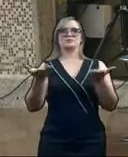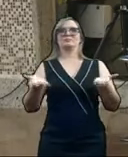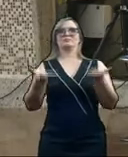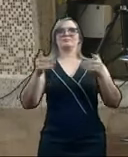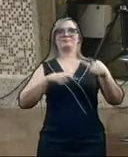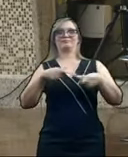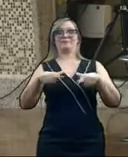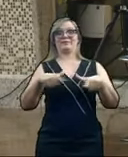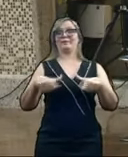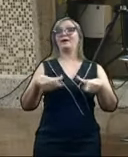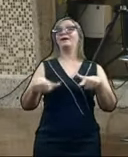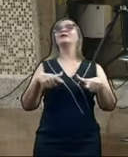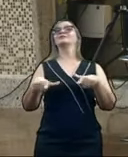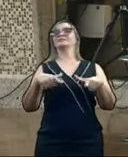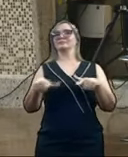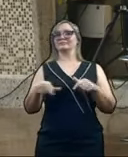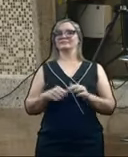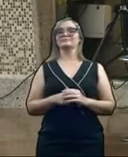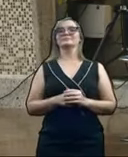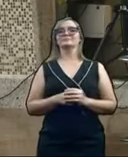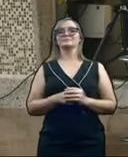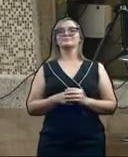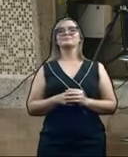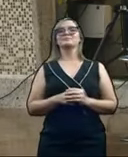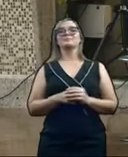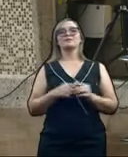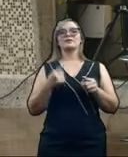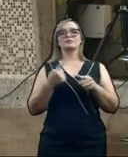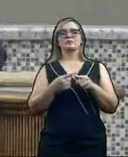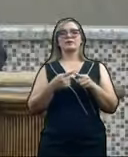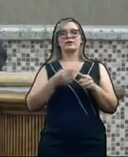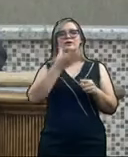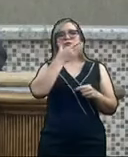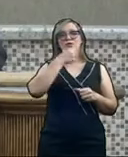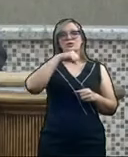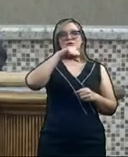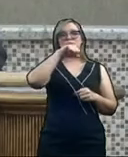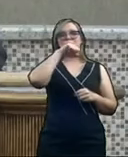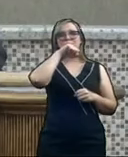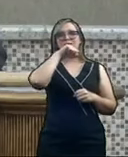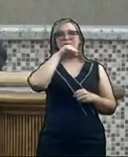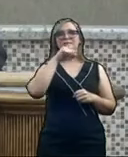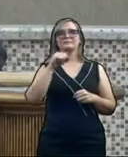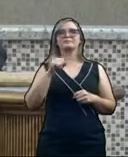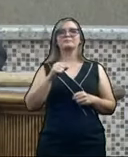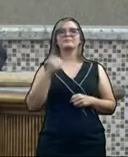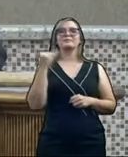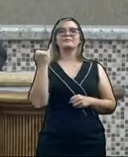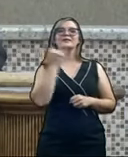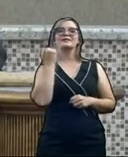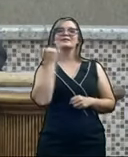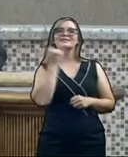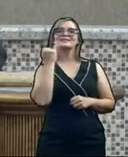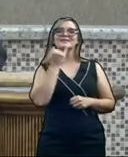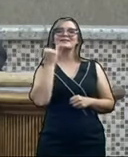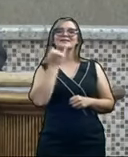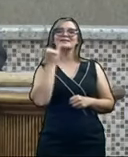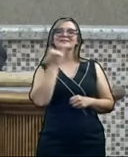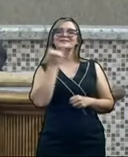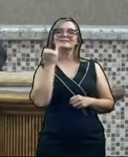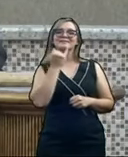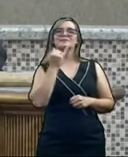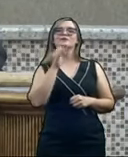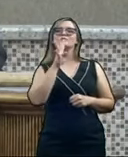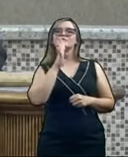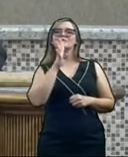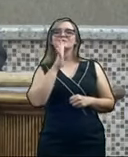porque Jacó Isaque sabia da promessa mas tentando não ele é o mais velho vai me empurrando aqui